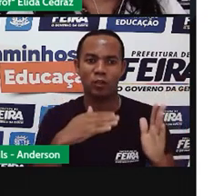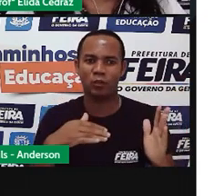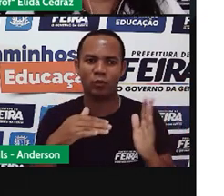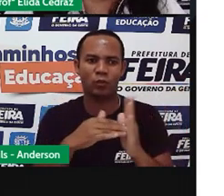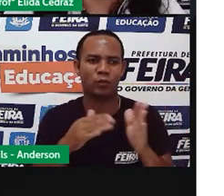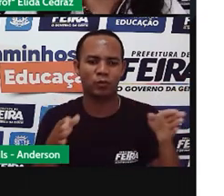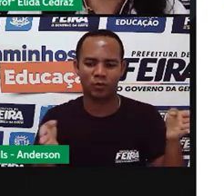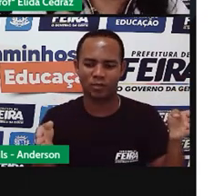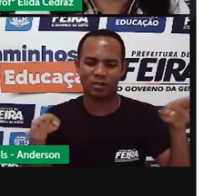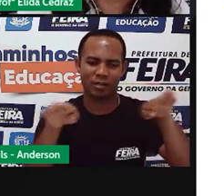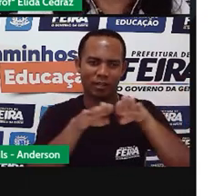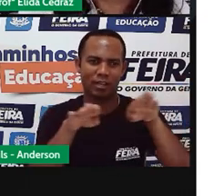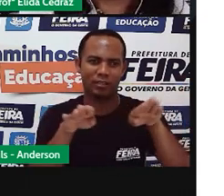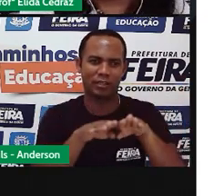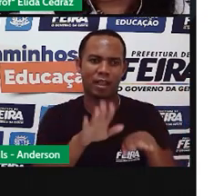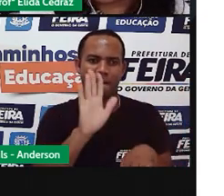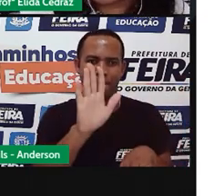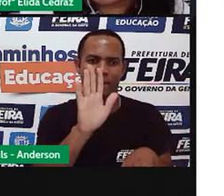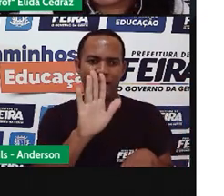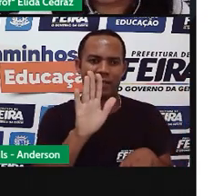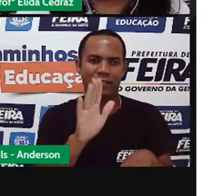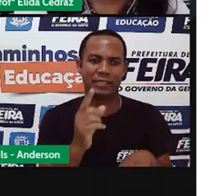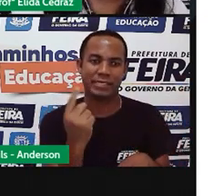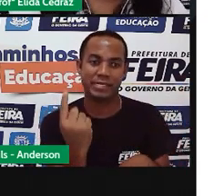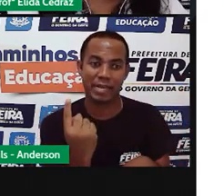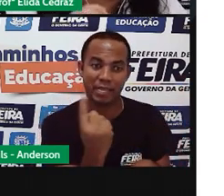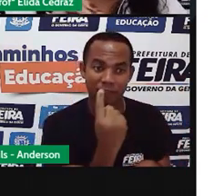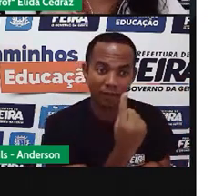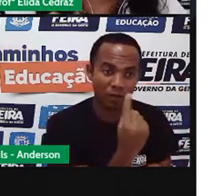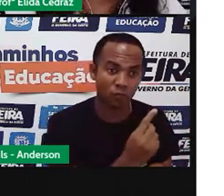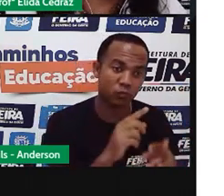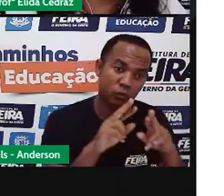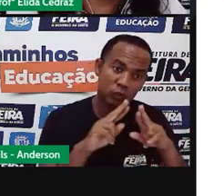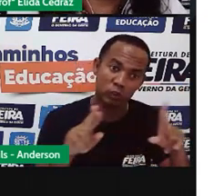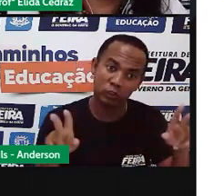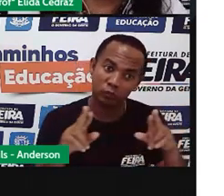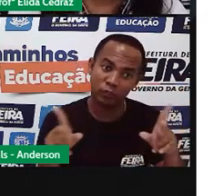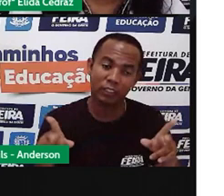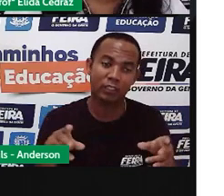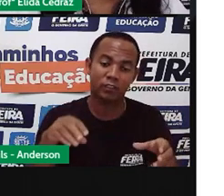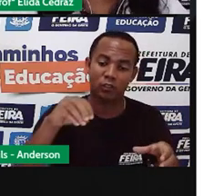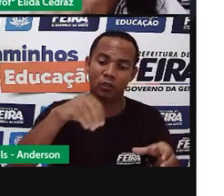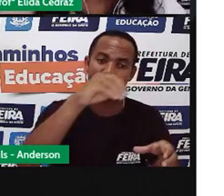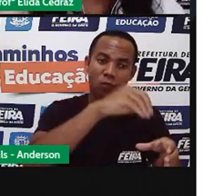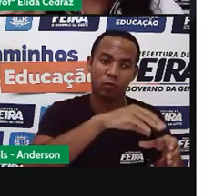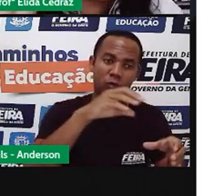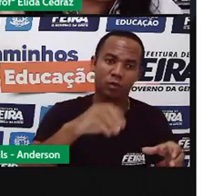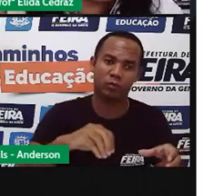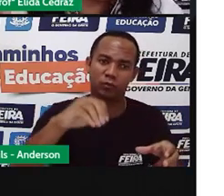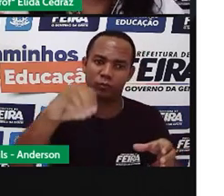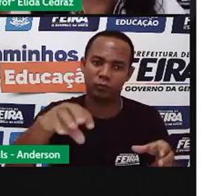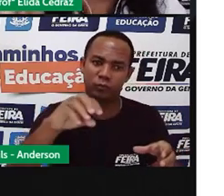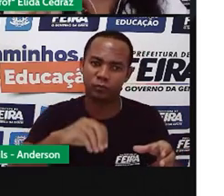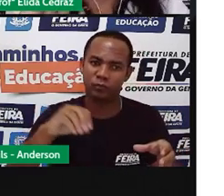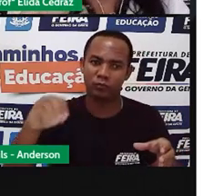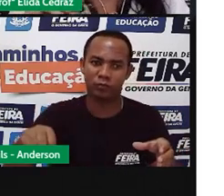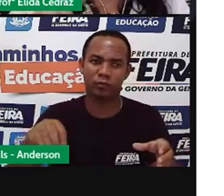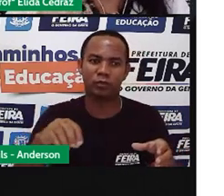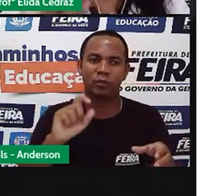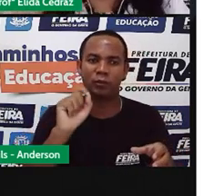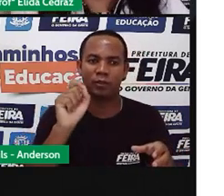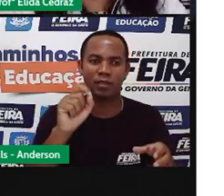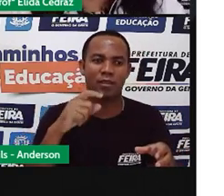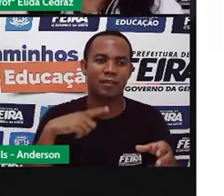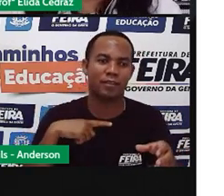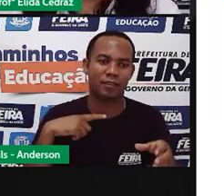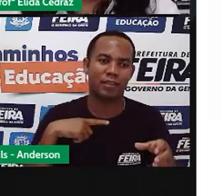eram caixas, mas por serem caixas de produtos, de materiais diferentes, eles